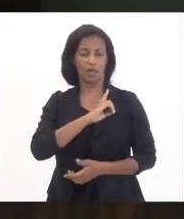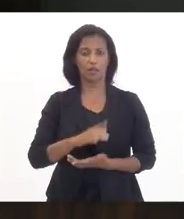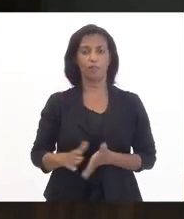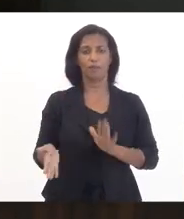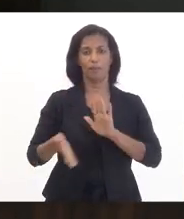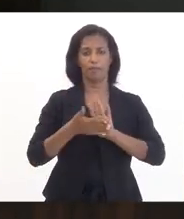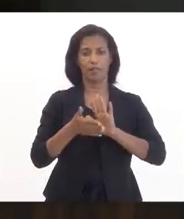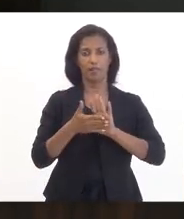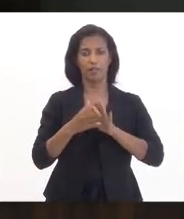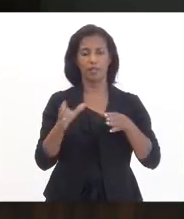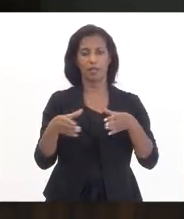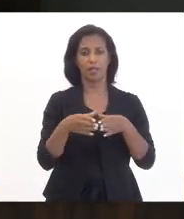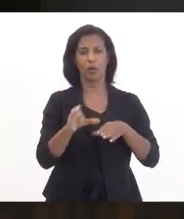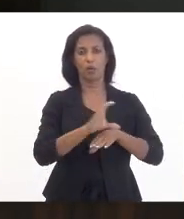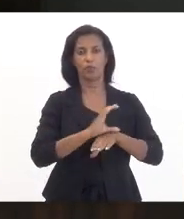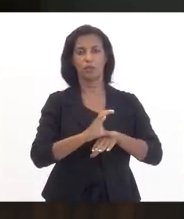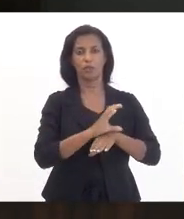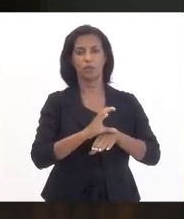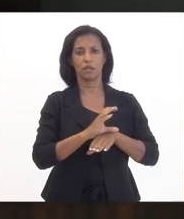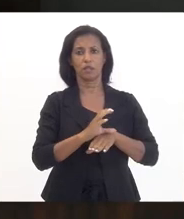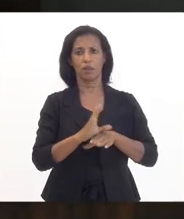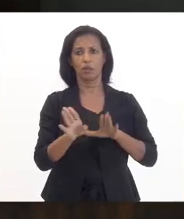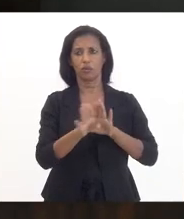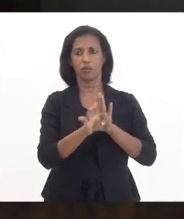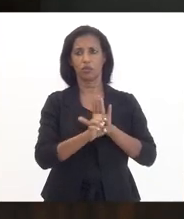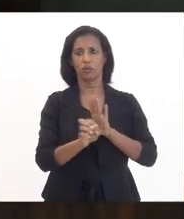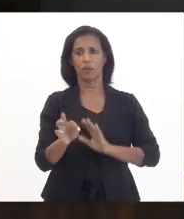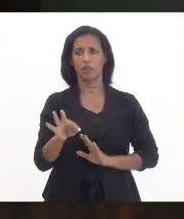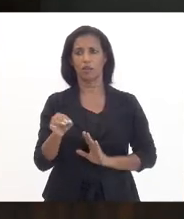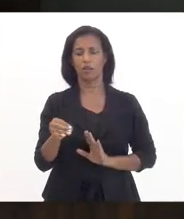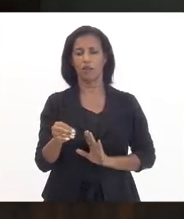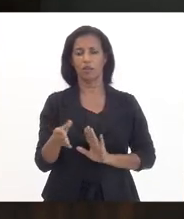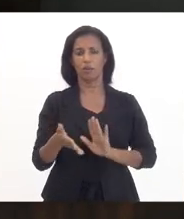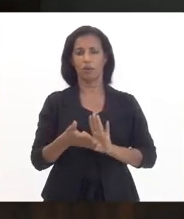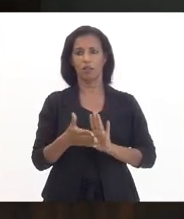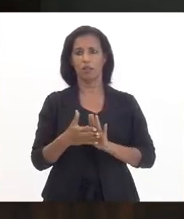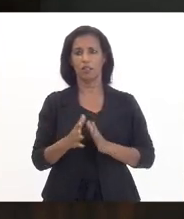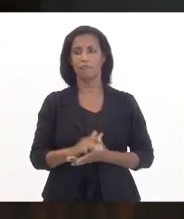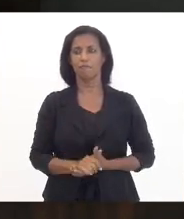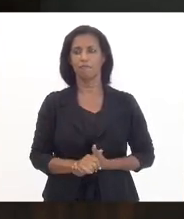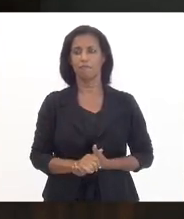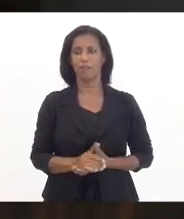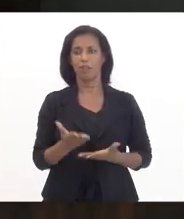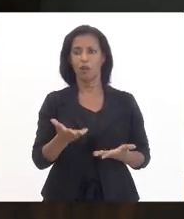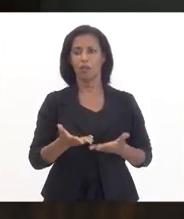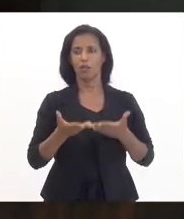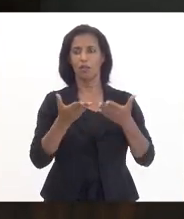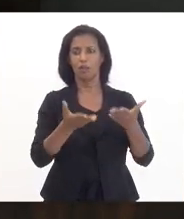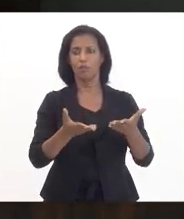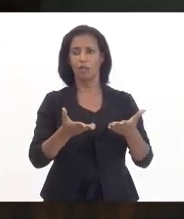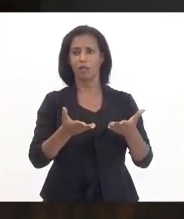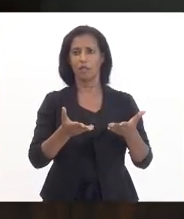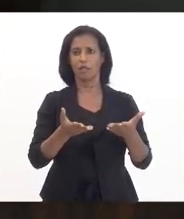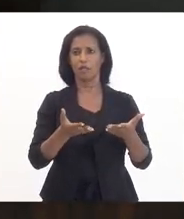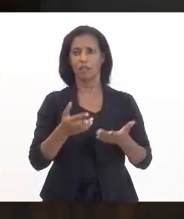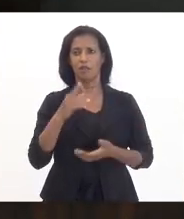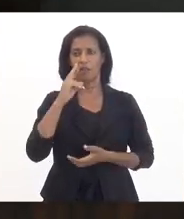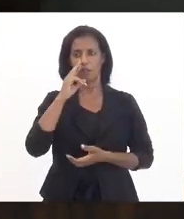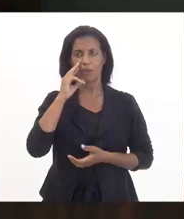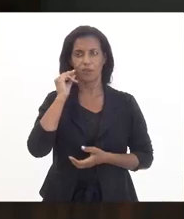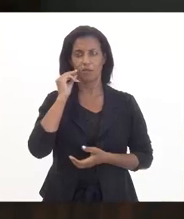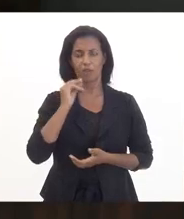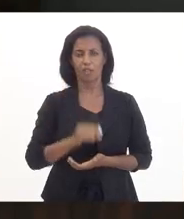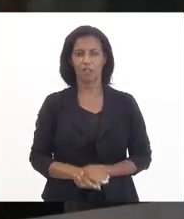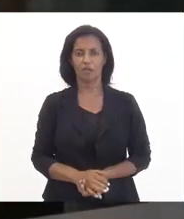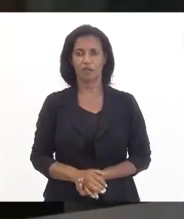parecer pela Comissão de Emendas Constitucionais e Veto, para emitir o parecer, nobre deputado Rosenberg